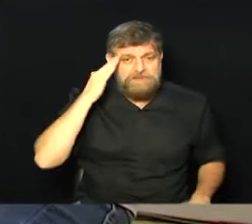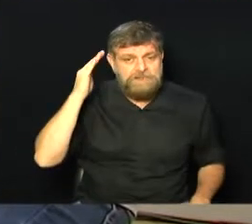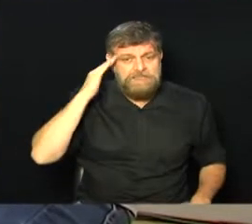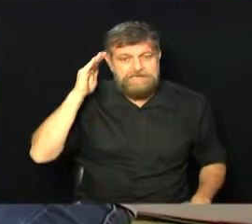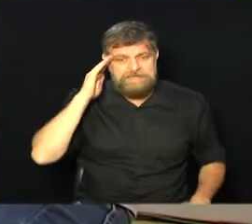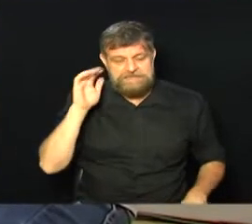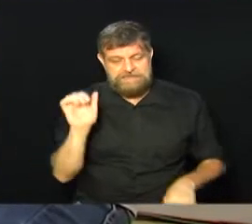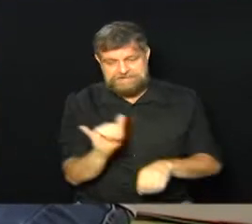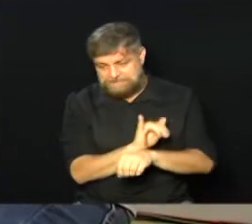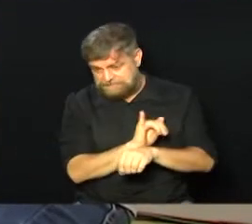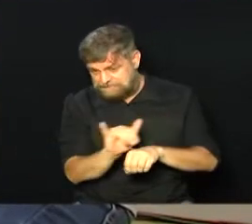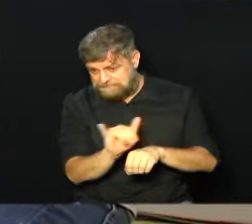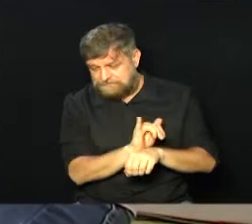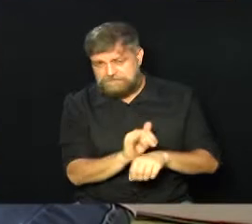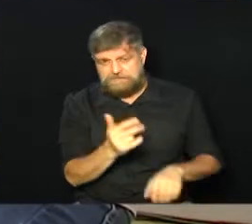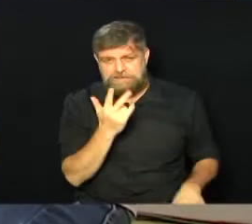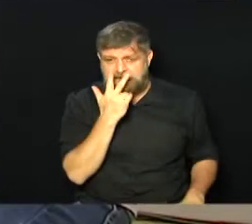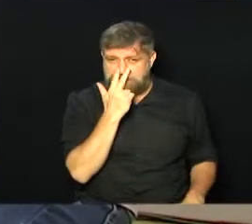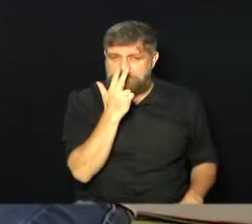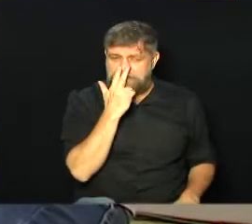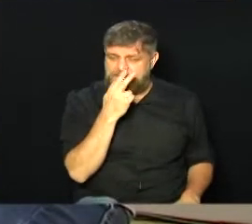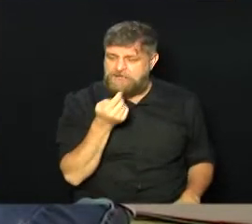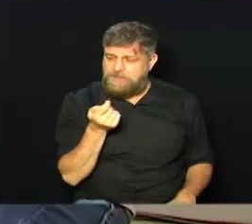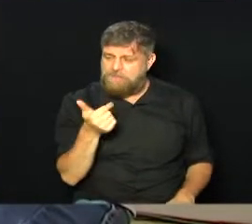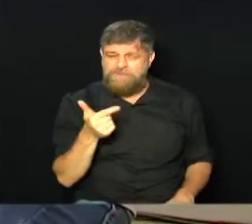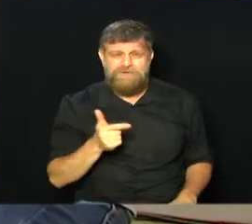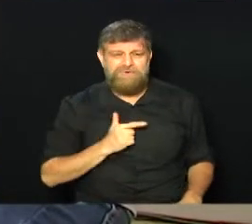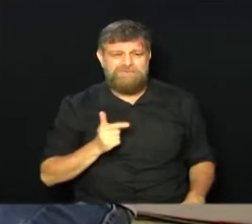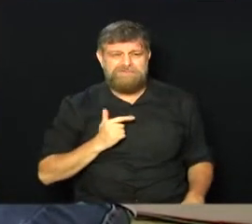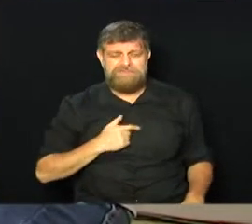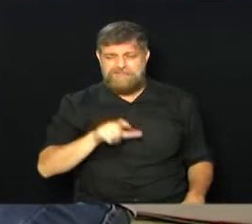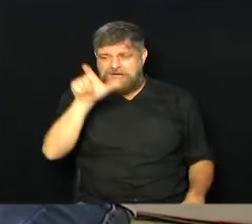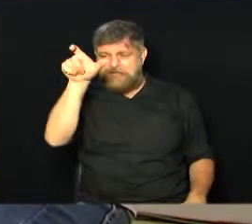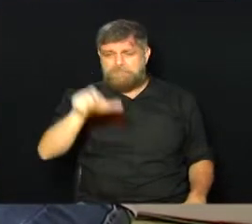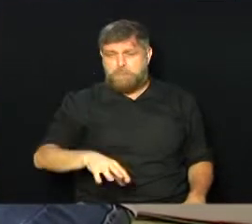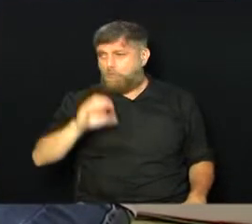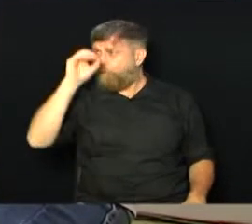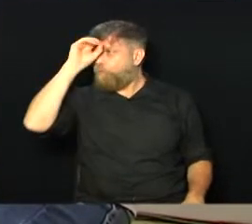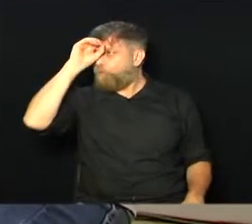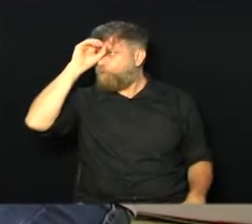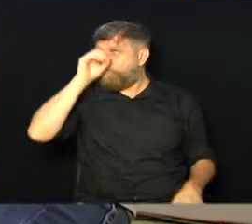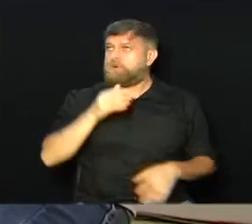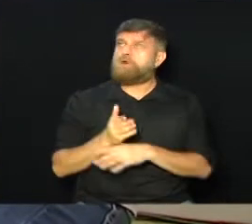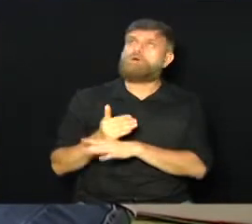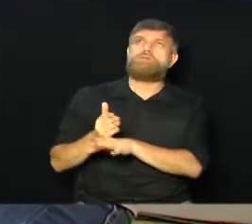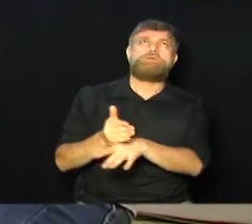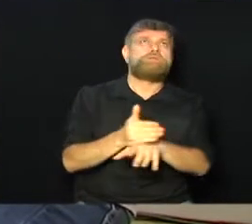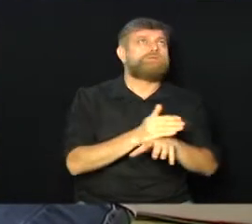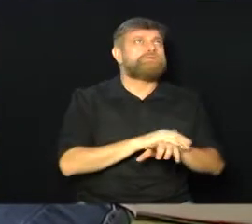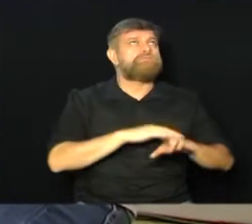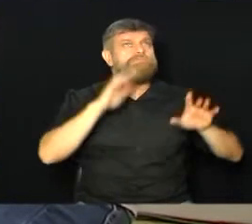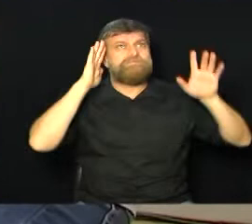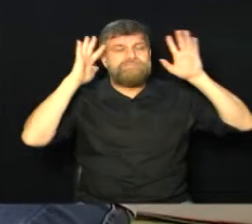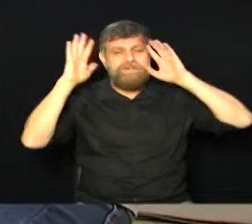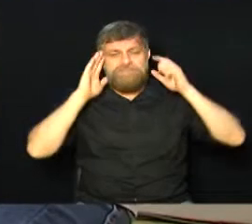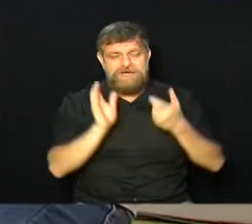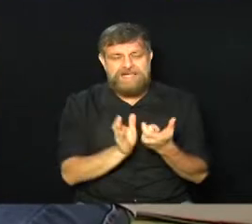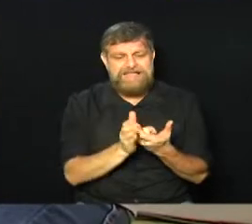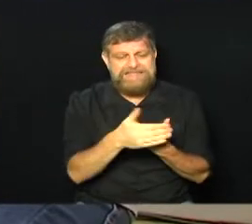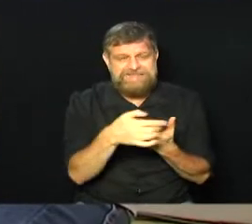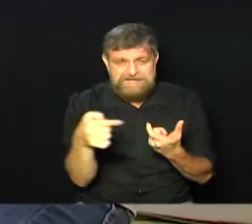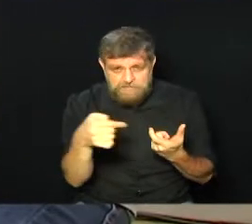tática? Porque às vezes me parece algo um pouco longe do jogador, às vezes eu não sei se ele entende todo o vocabulário que é